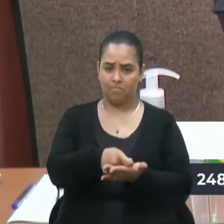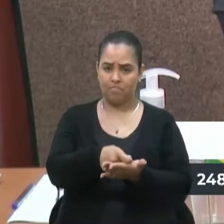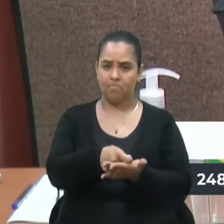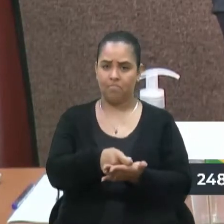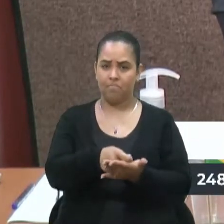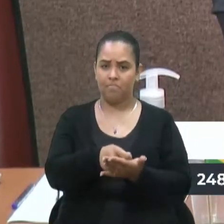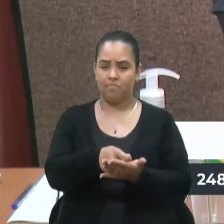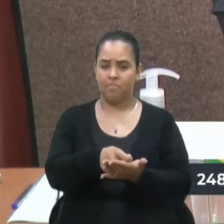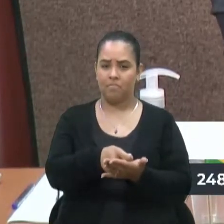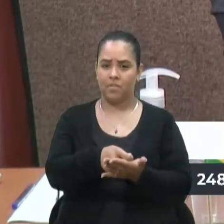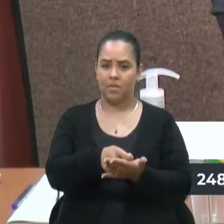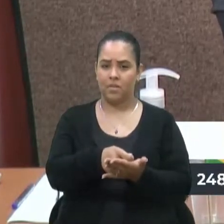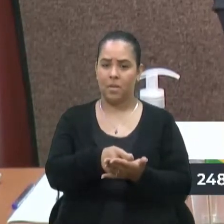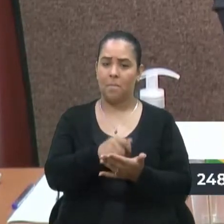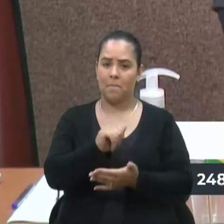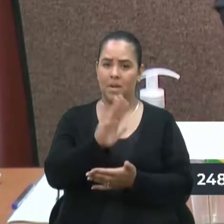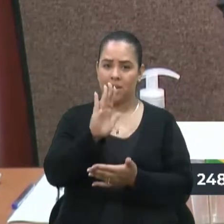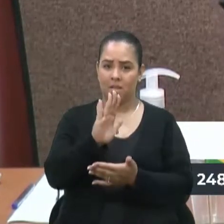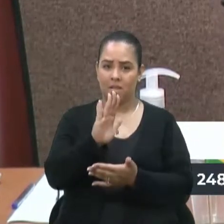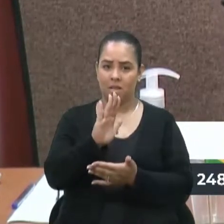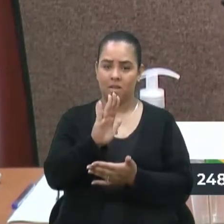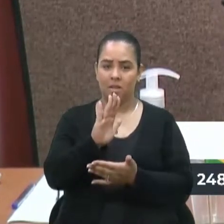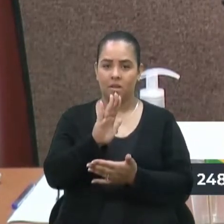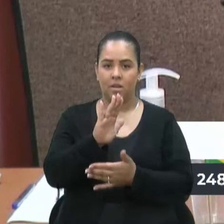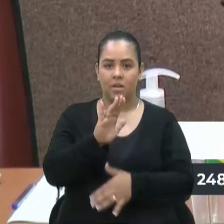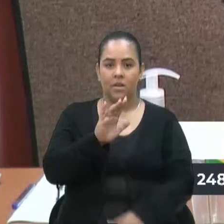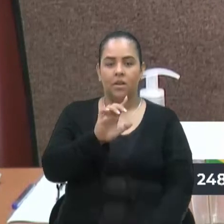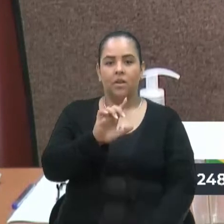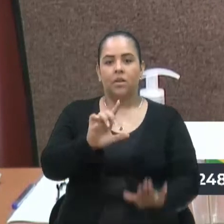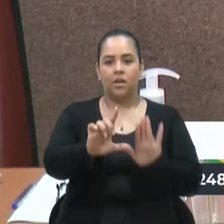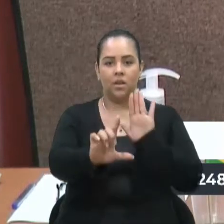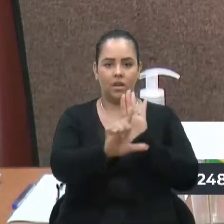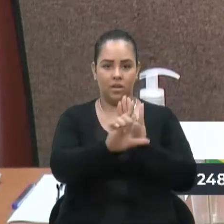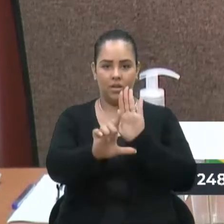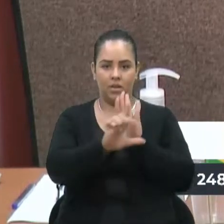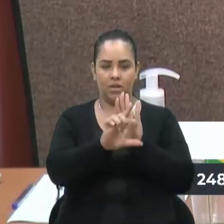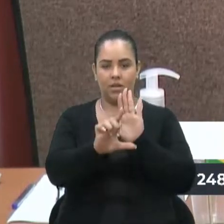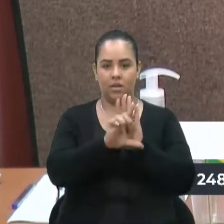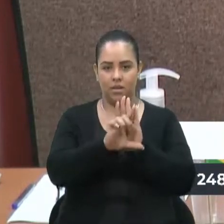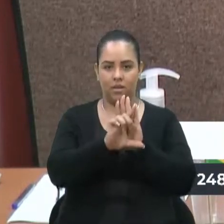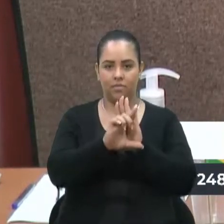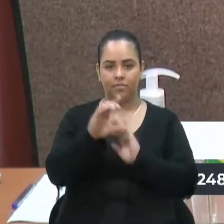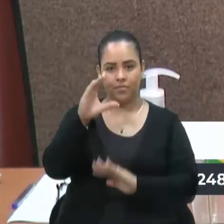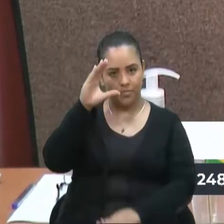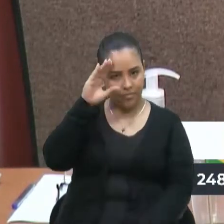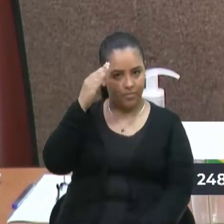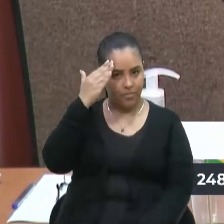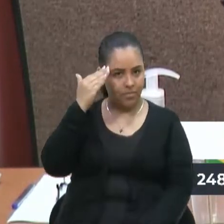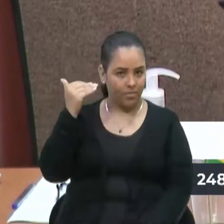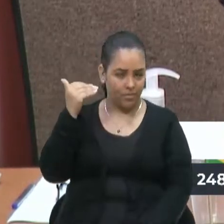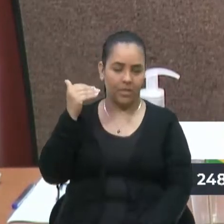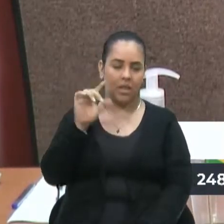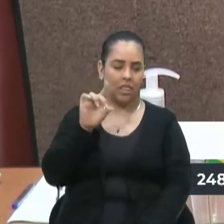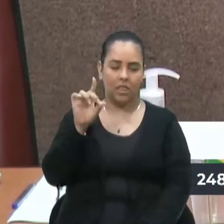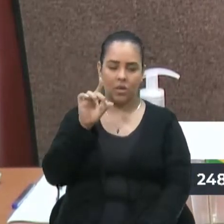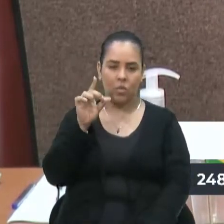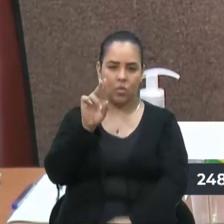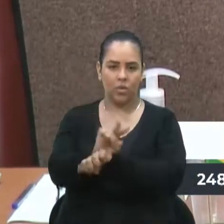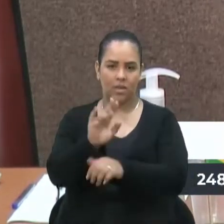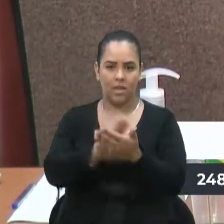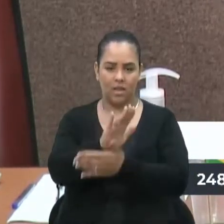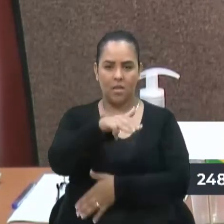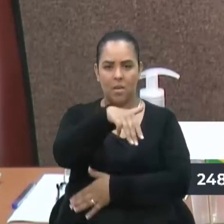A Lei Maria da Penha já provou que é um fracasso, porque não protege ninguém. Porque a mulher, quantas mulheres